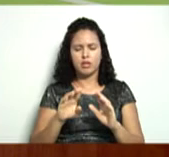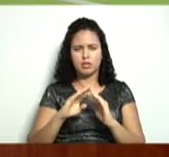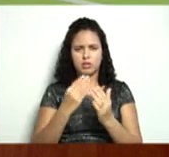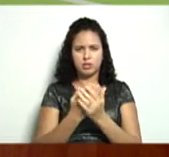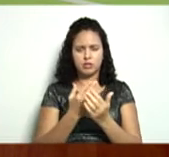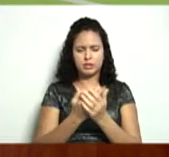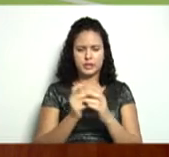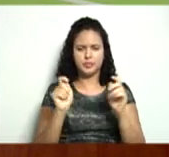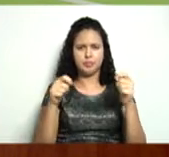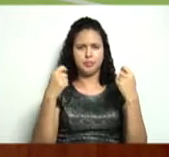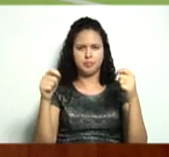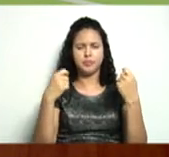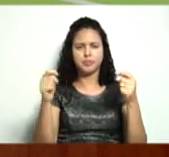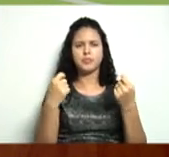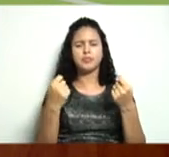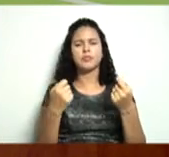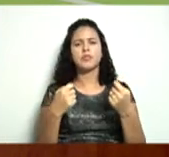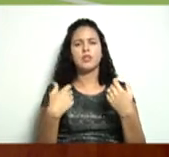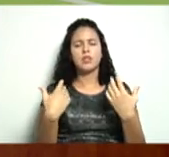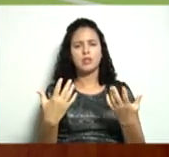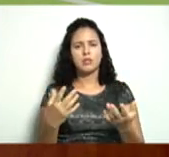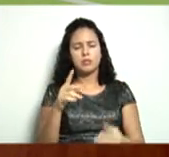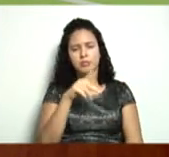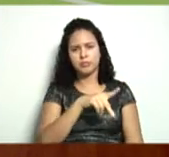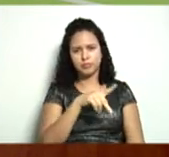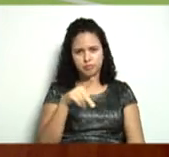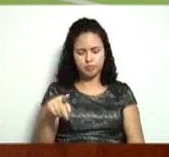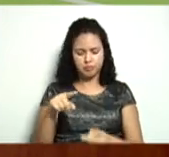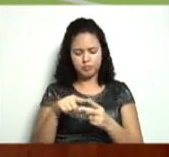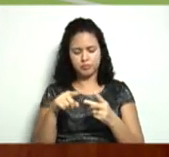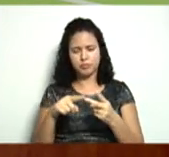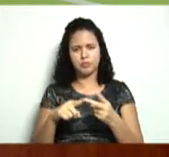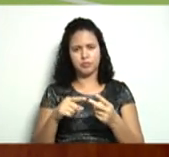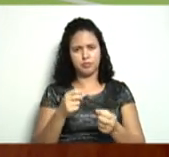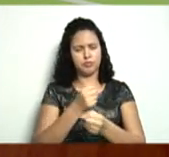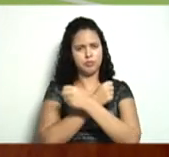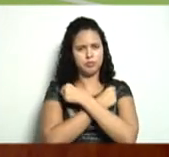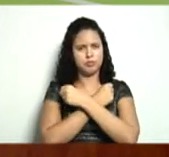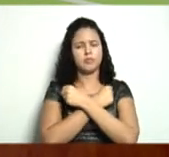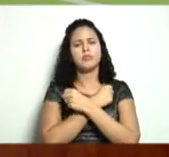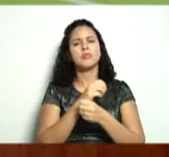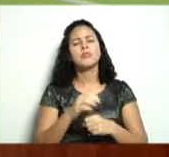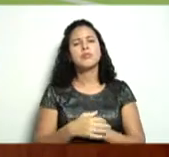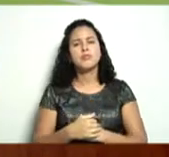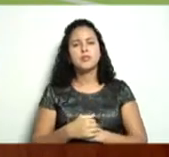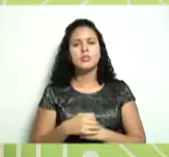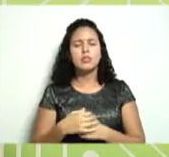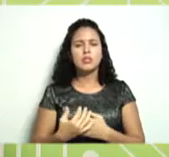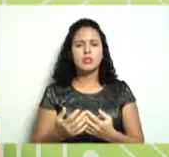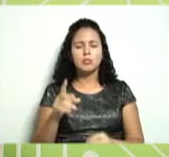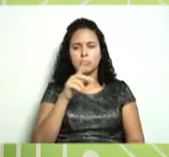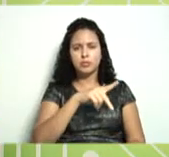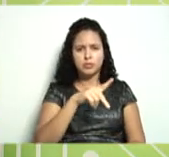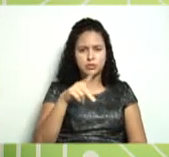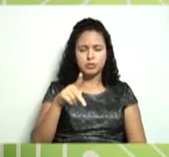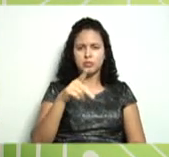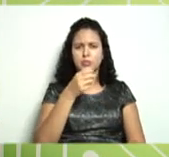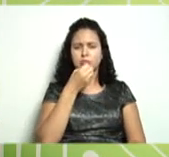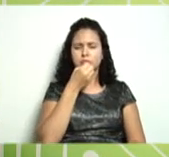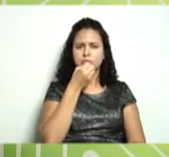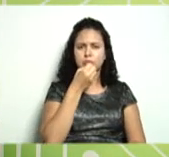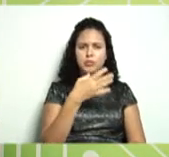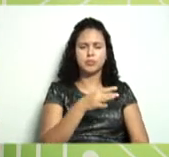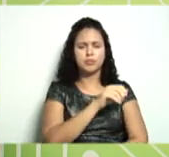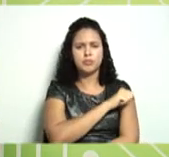de Ariquemes. Professor Leonardo e professor Valdir, um grande abraço. Professor Leonardo, professor Valdir, aos